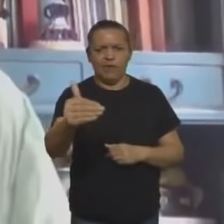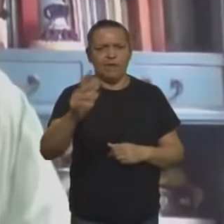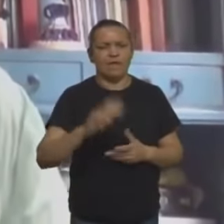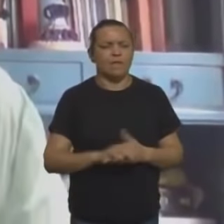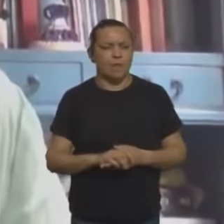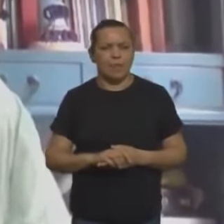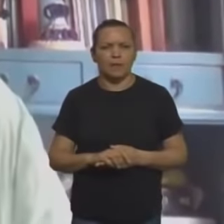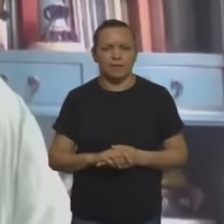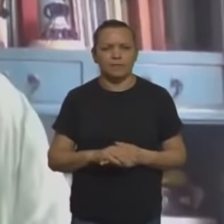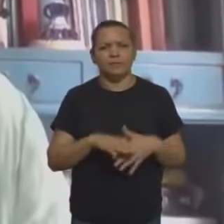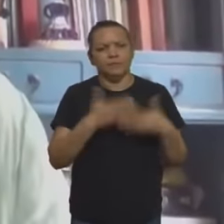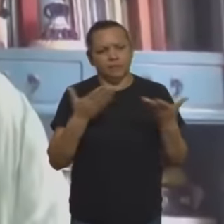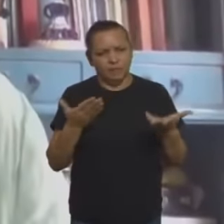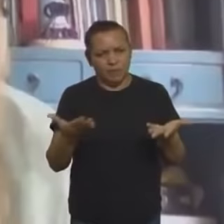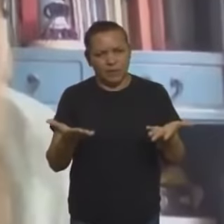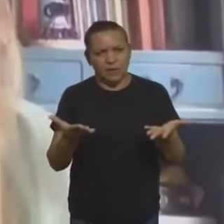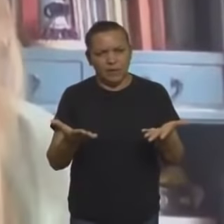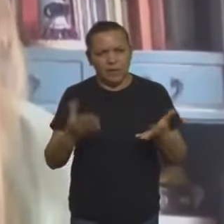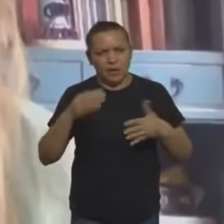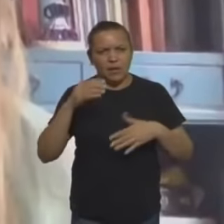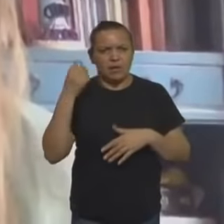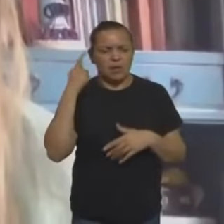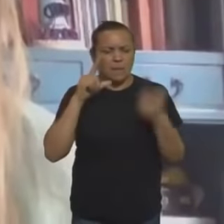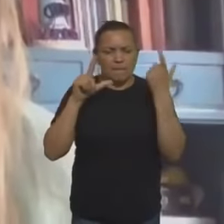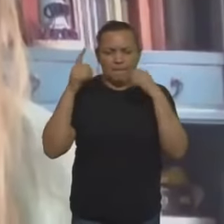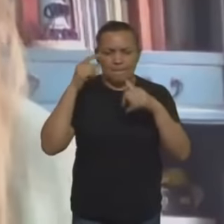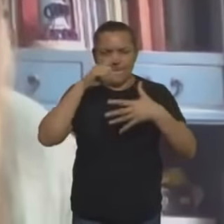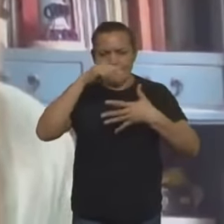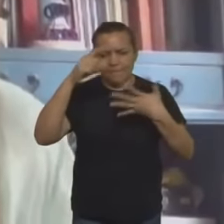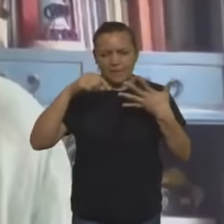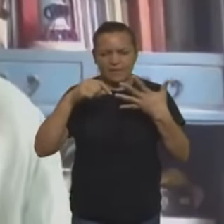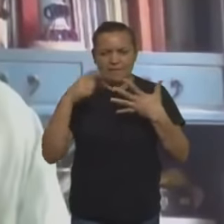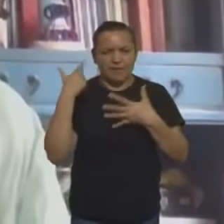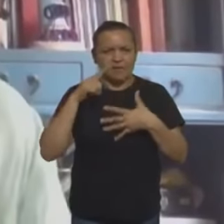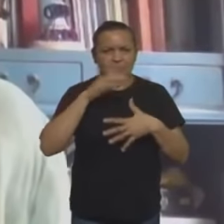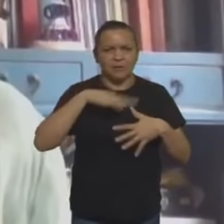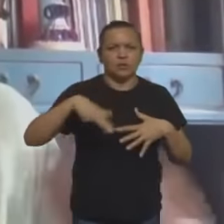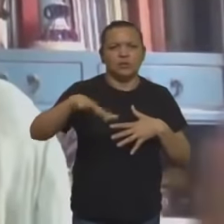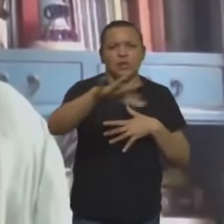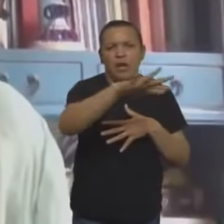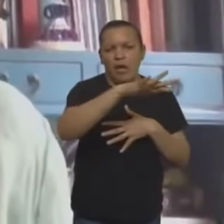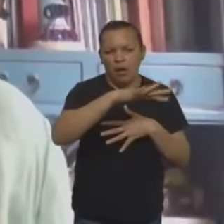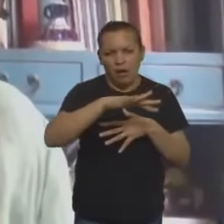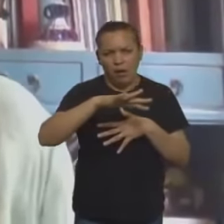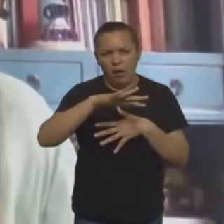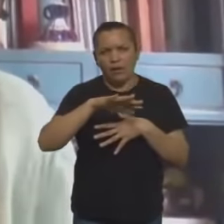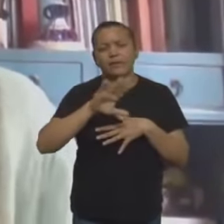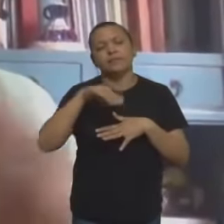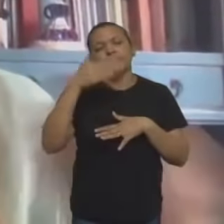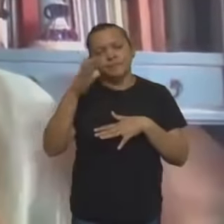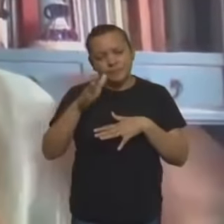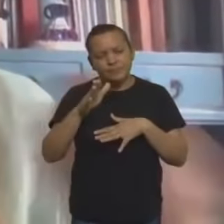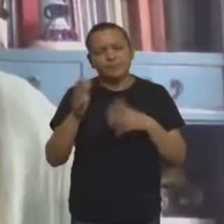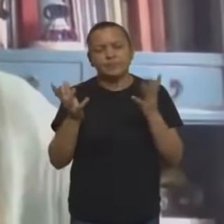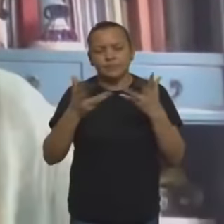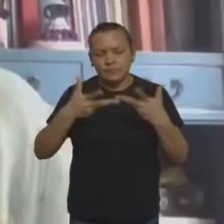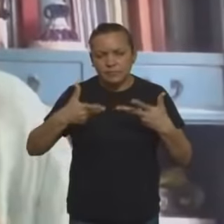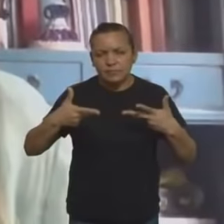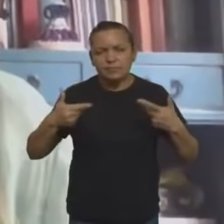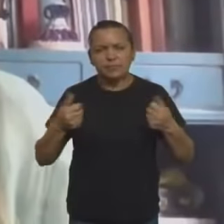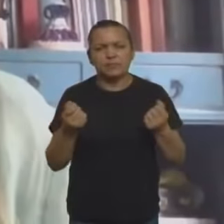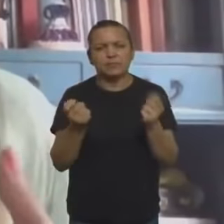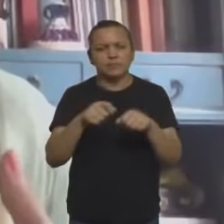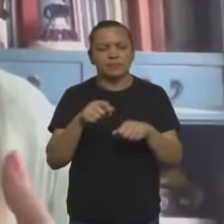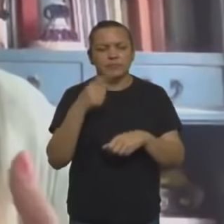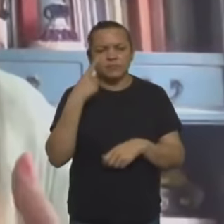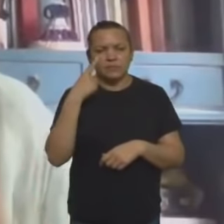Então, esses são os benefícios gerais do programa, né, fora o desenvolvimento dessas competências, né,